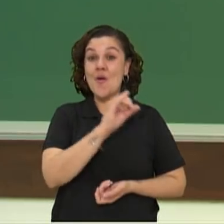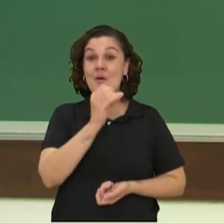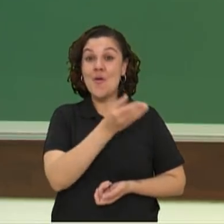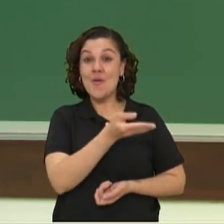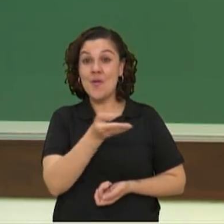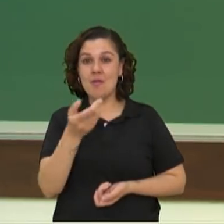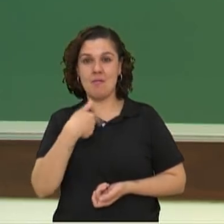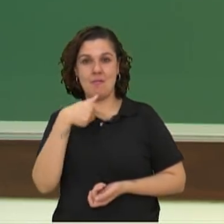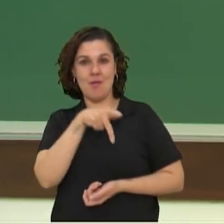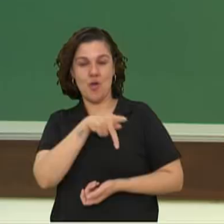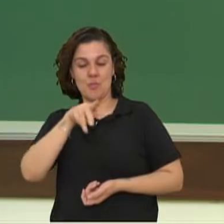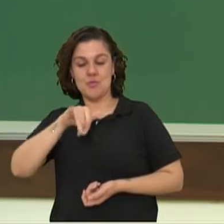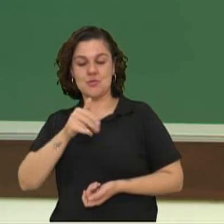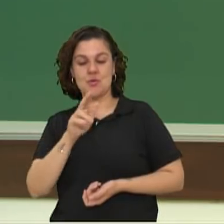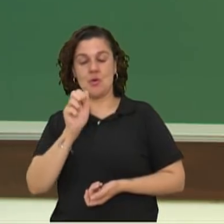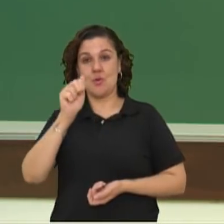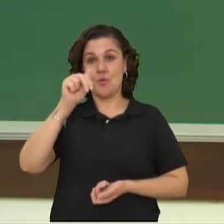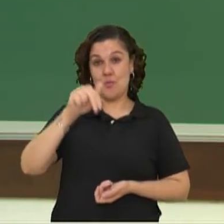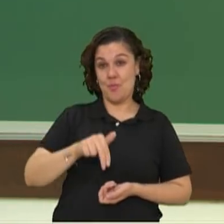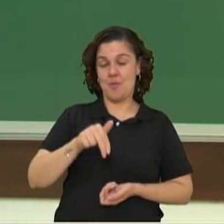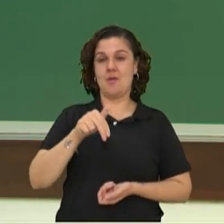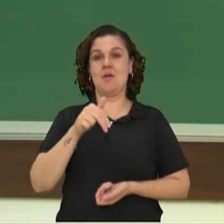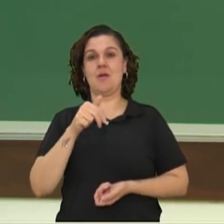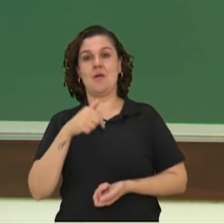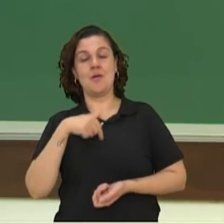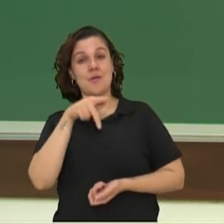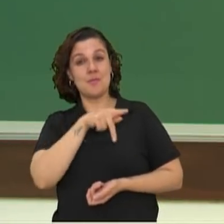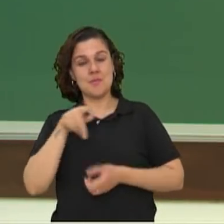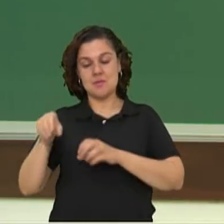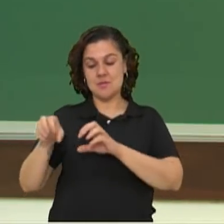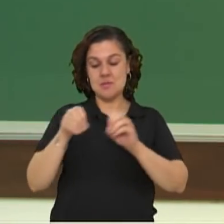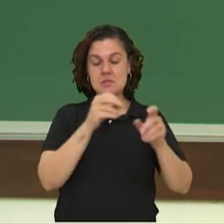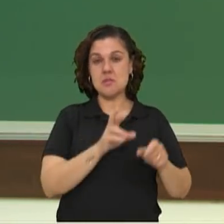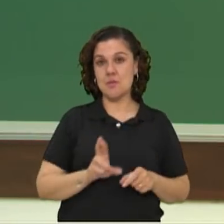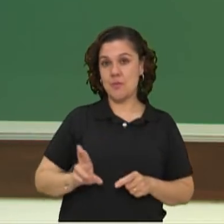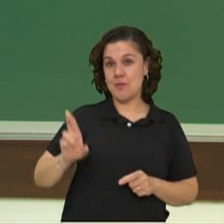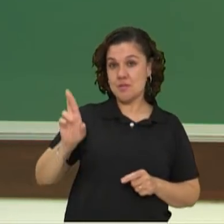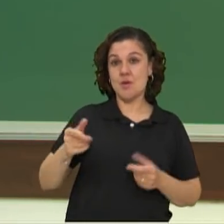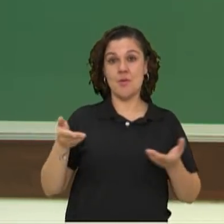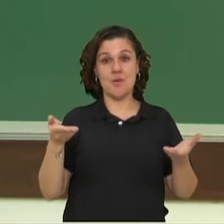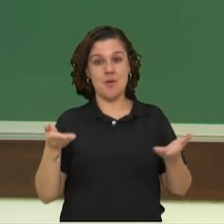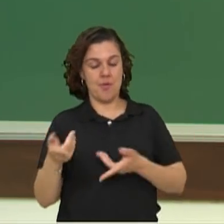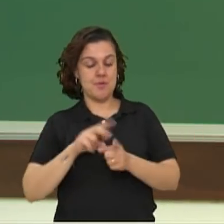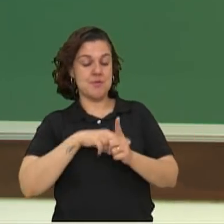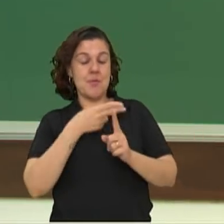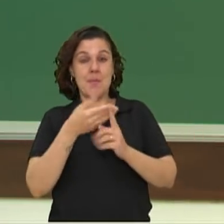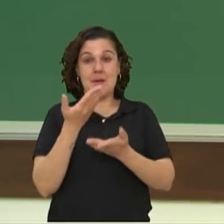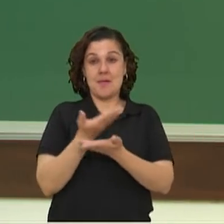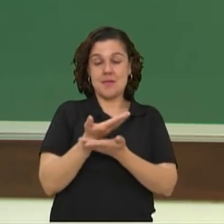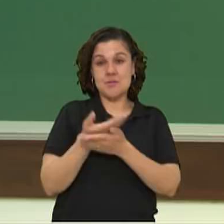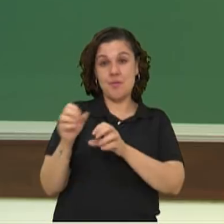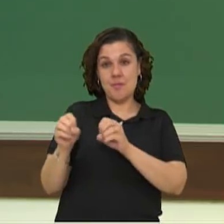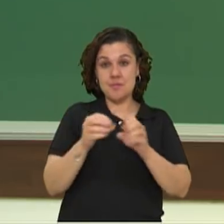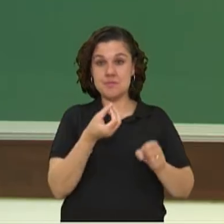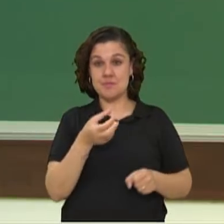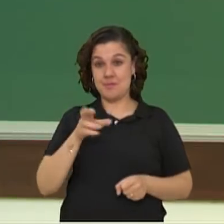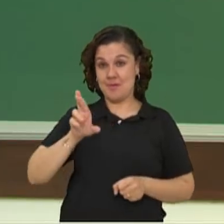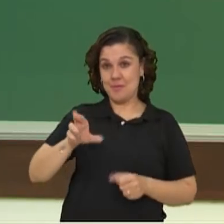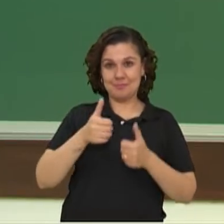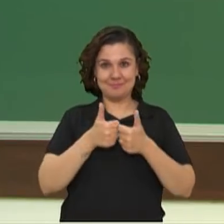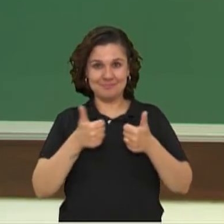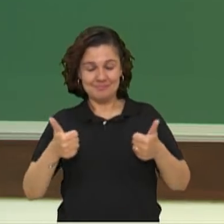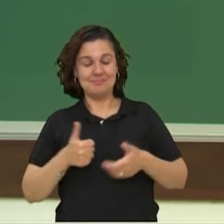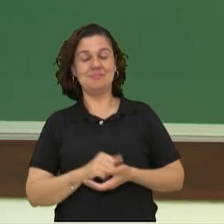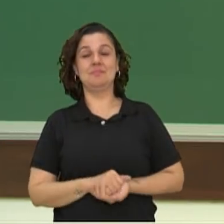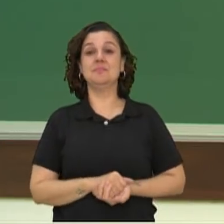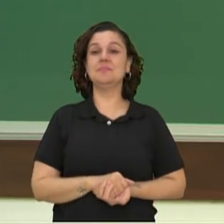Olá, eu sou o professor Juan Carlos Armiliato, sou professor de ensino religioso. Hoje teremos mais uma aula de ensino religioso. Bom,